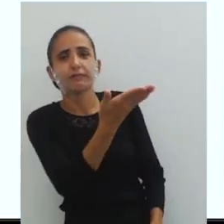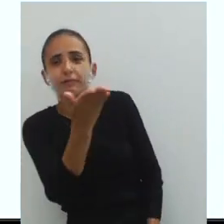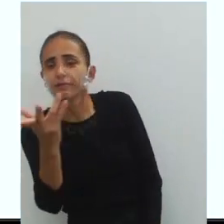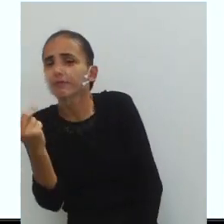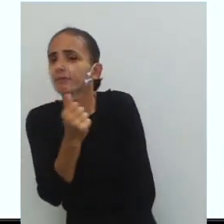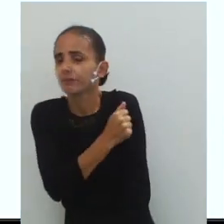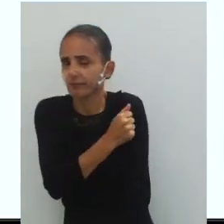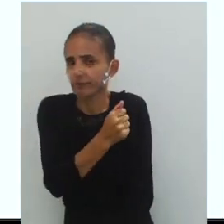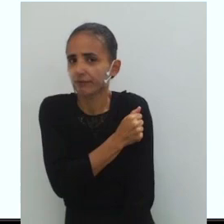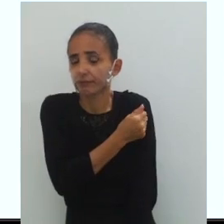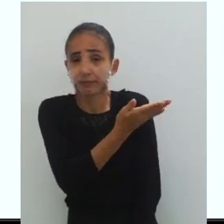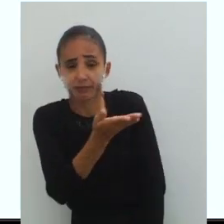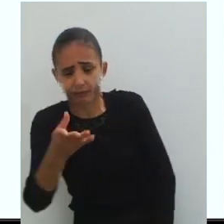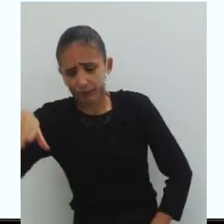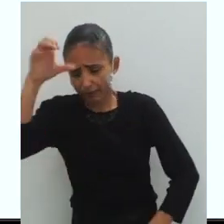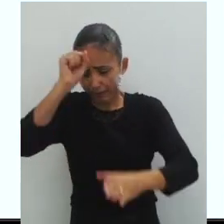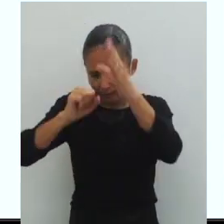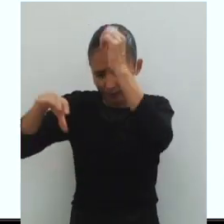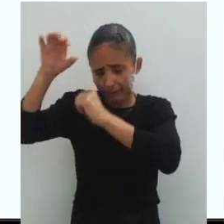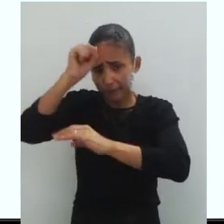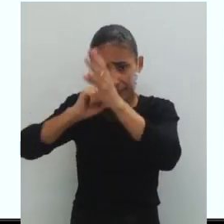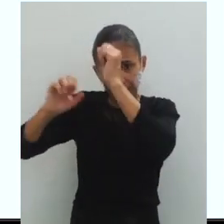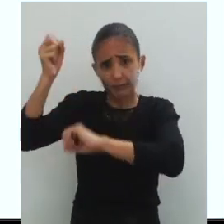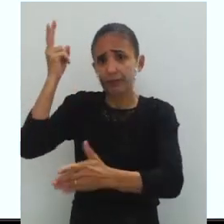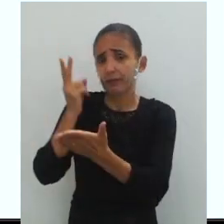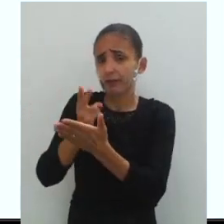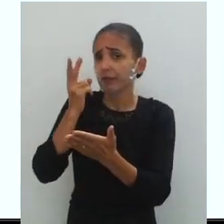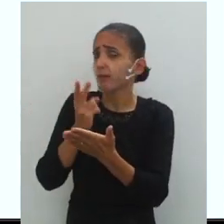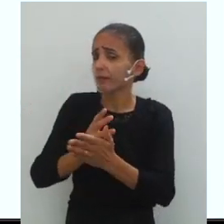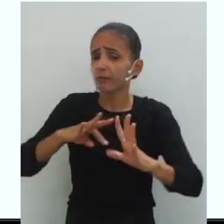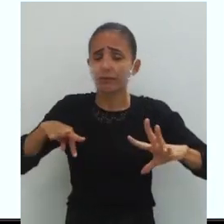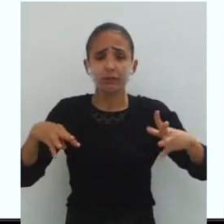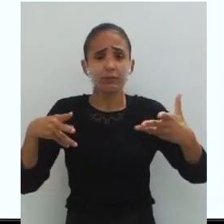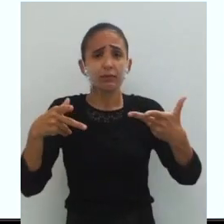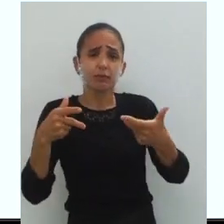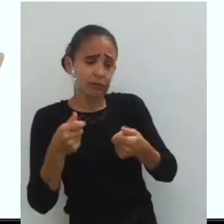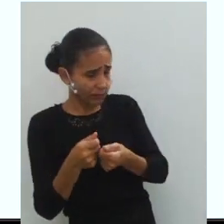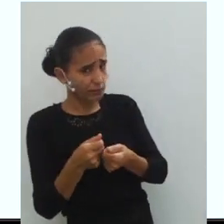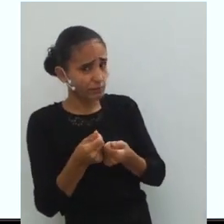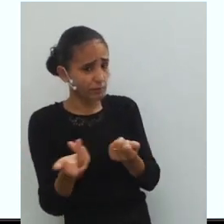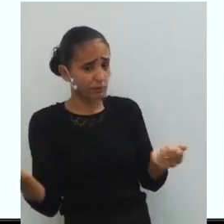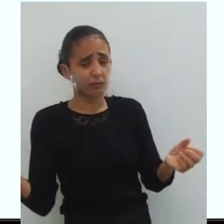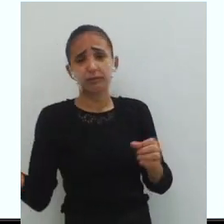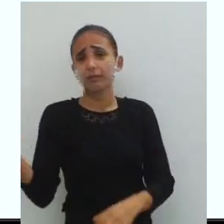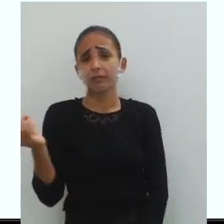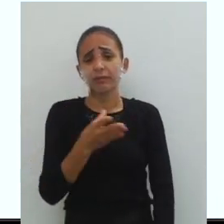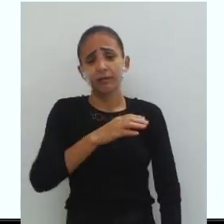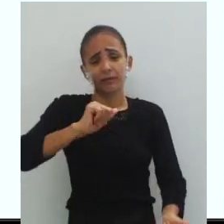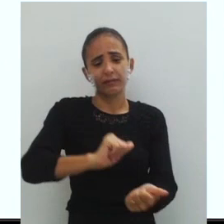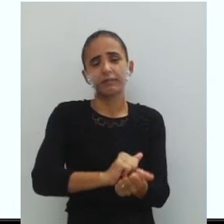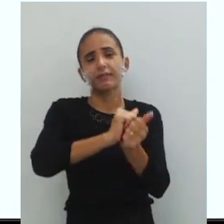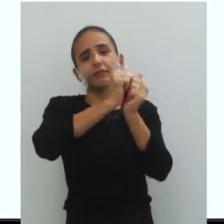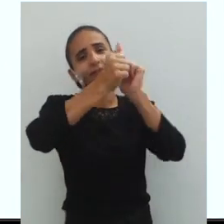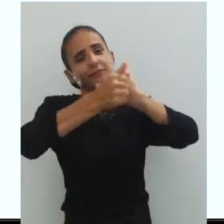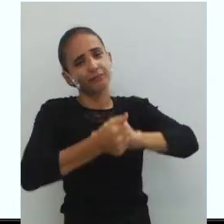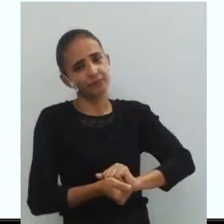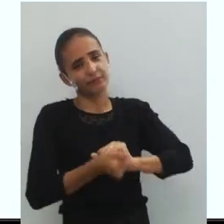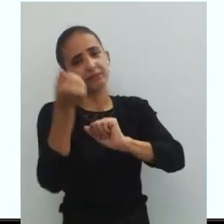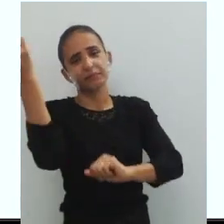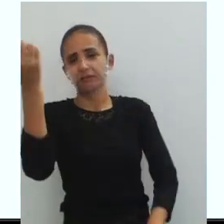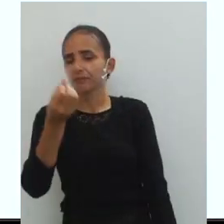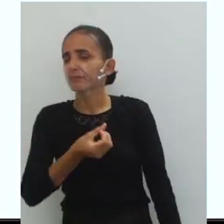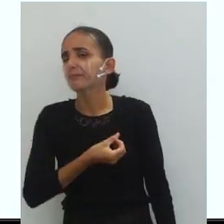alunos para que eles cheguem e aprendem nessa nova forma de vida